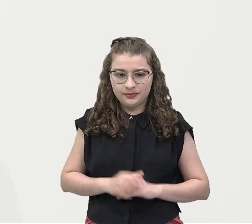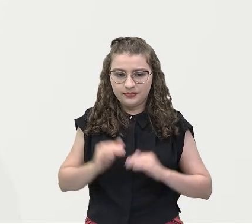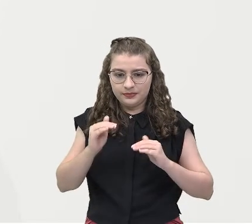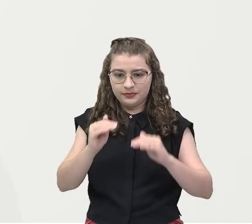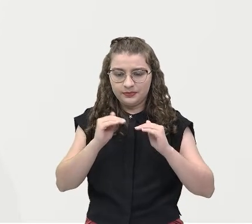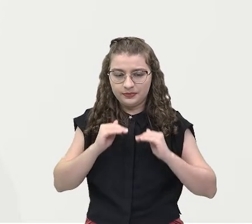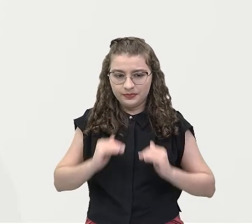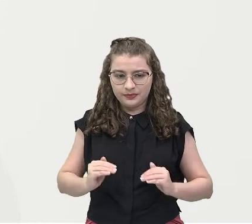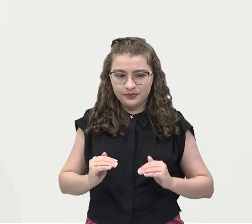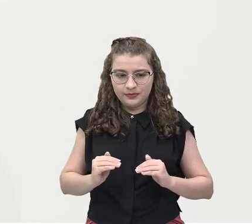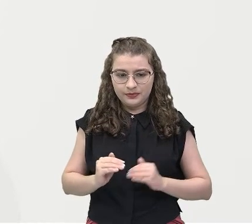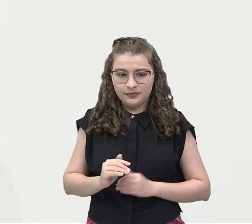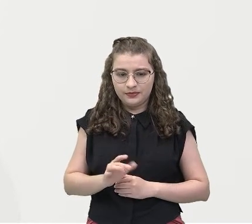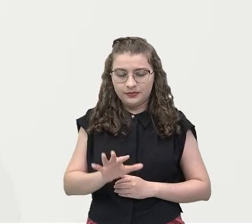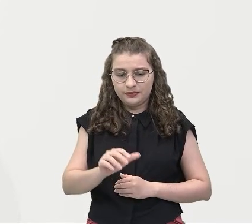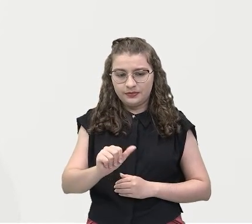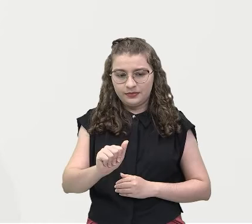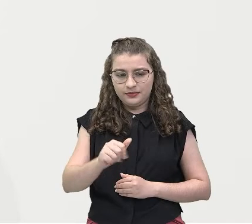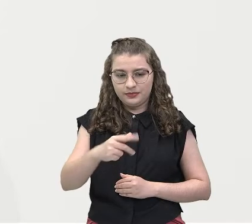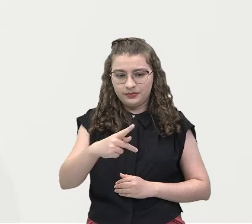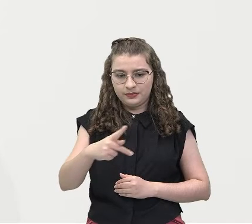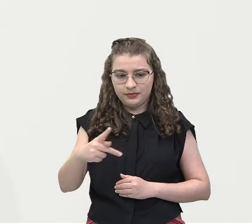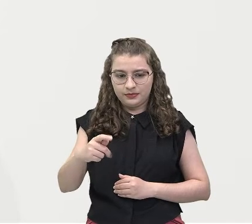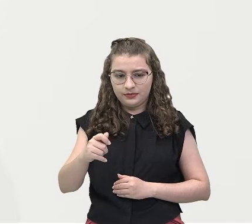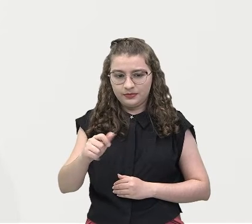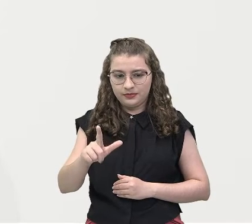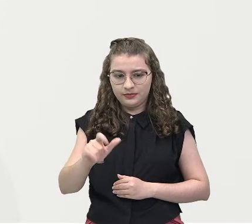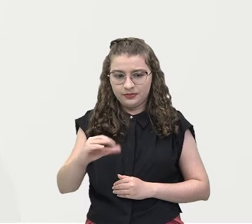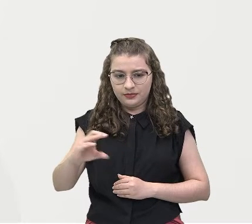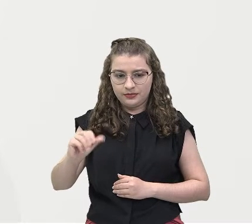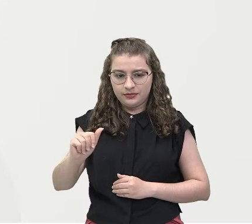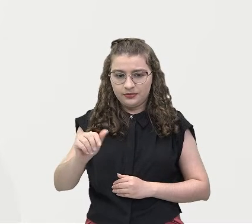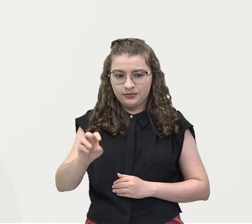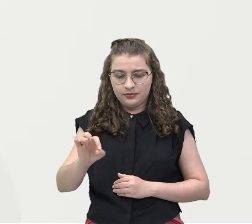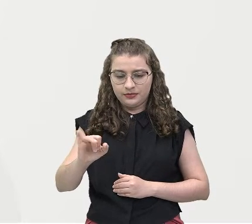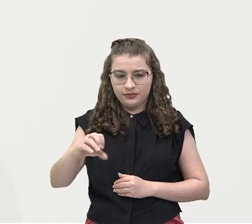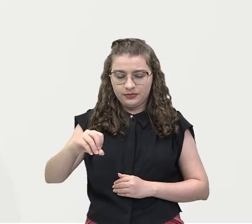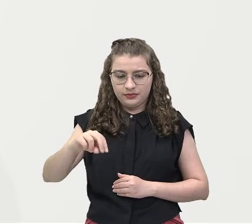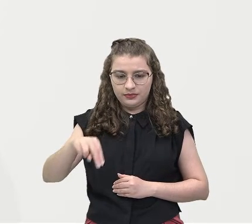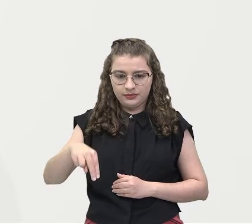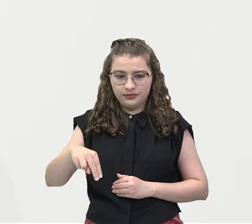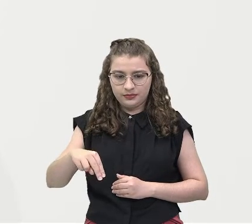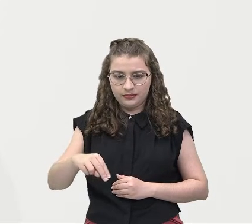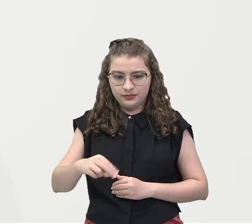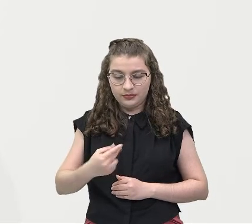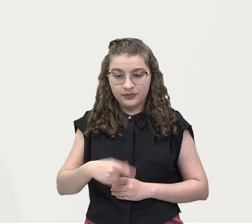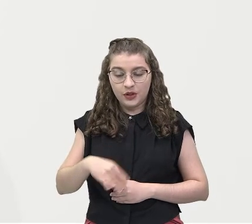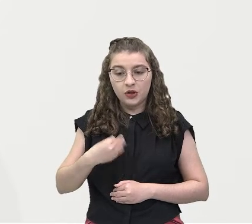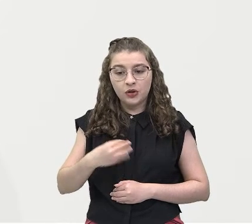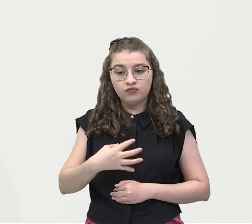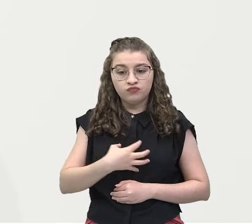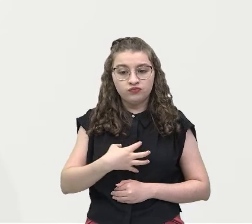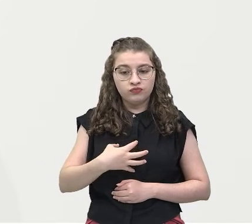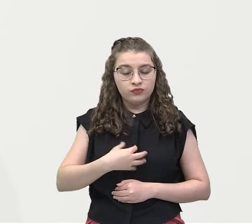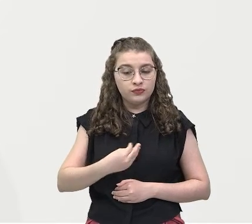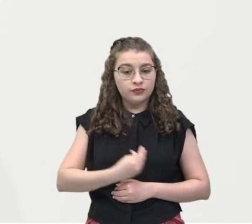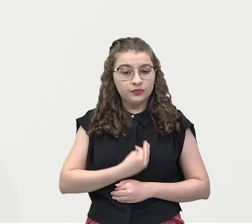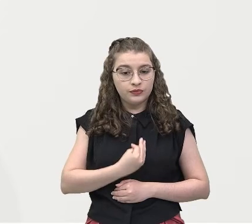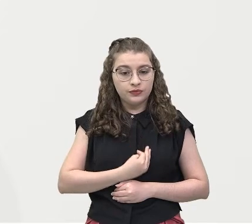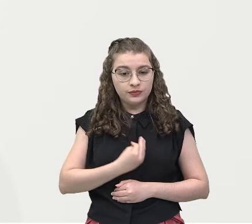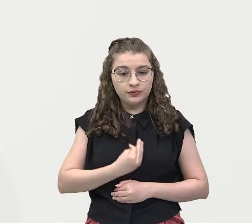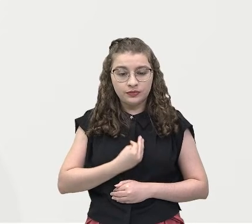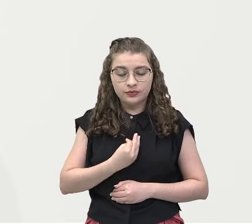começa. Applications of Artificial Intelligence in Lifestyle. Essa